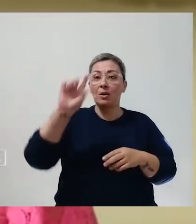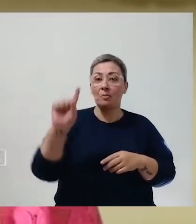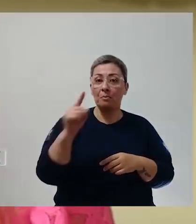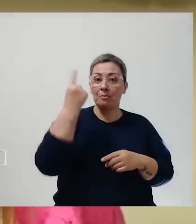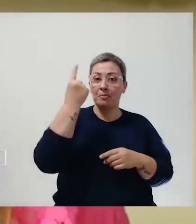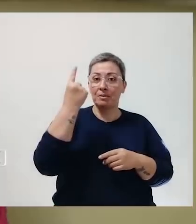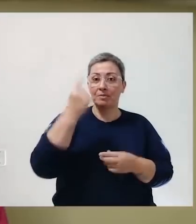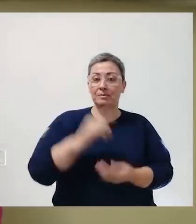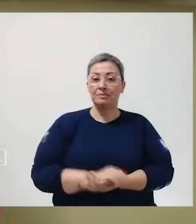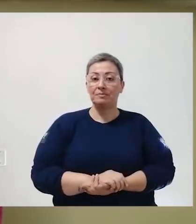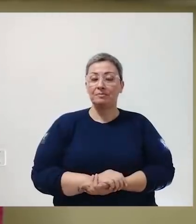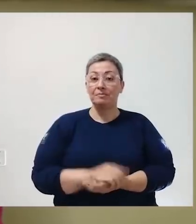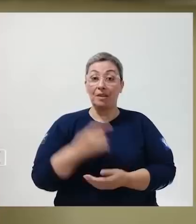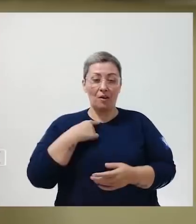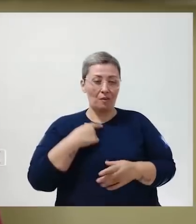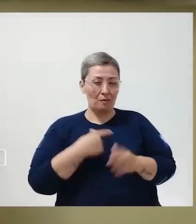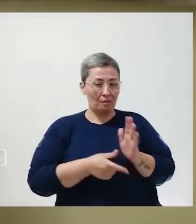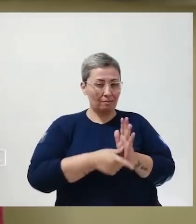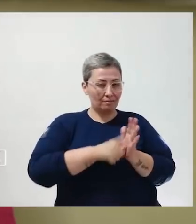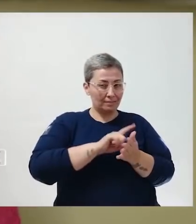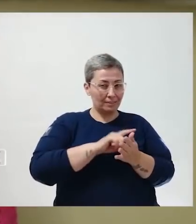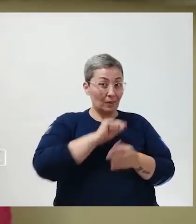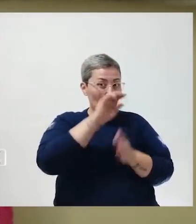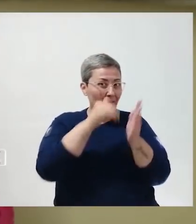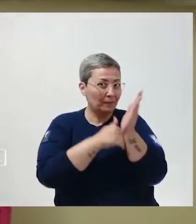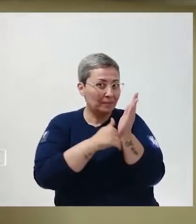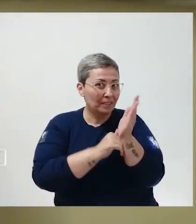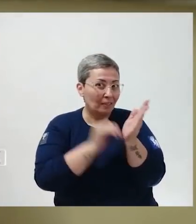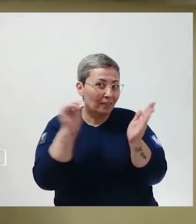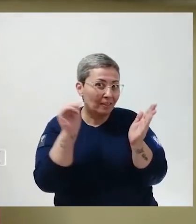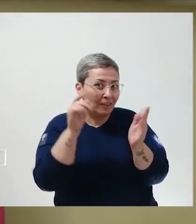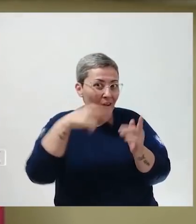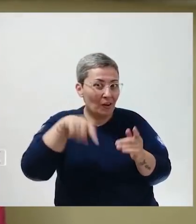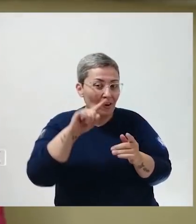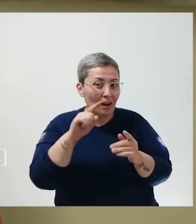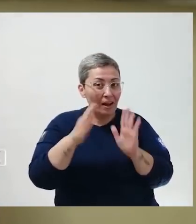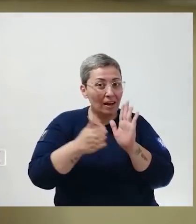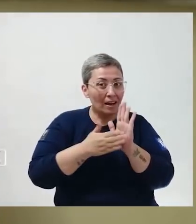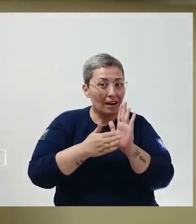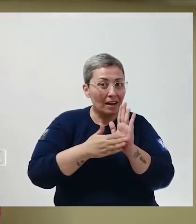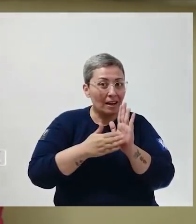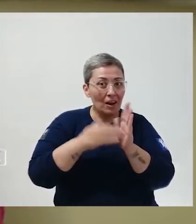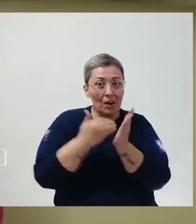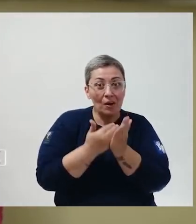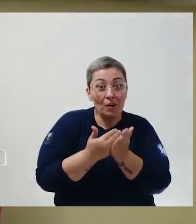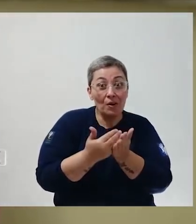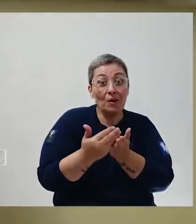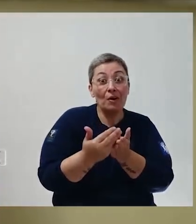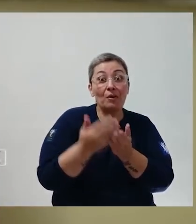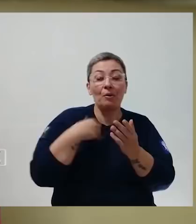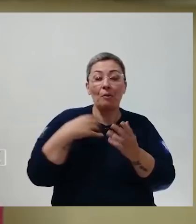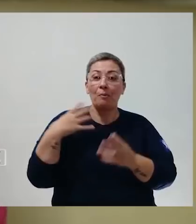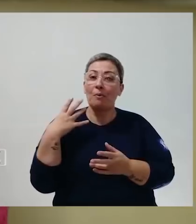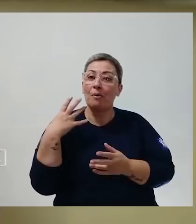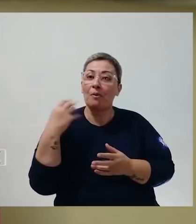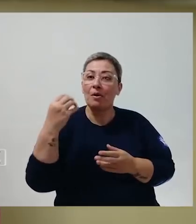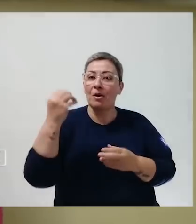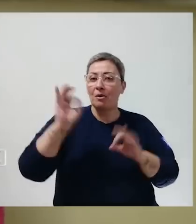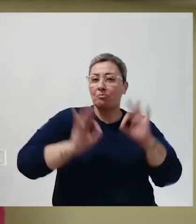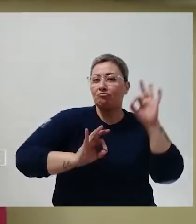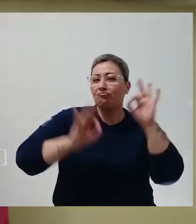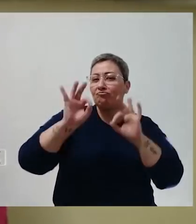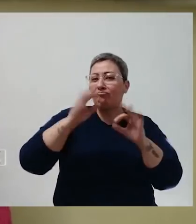primeira região. Vou adiantar contando um segredo. Nossa proposta é iniciarmos uma viagem por